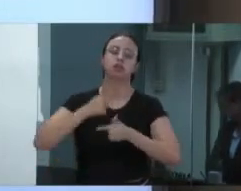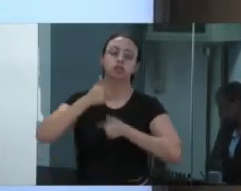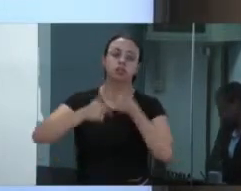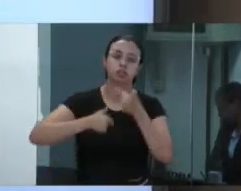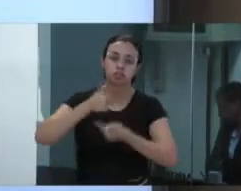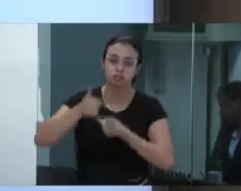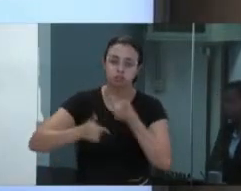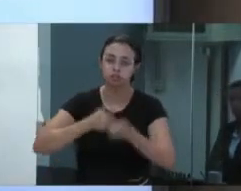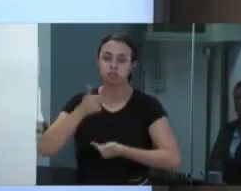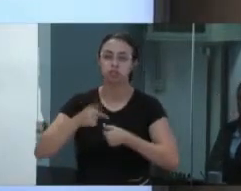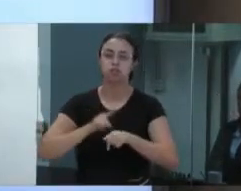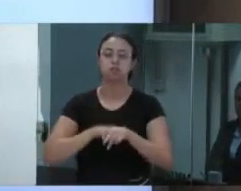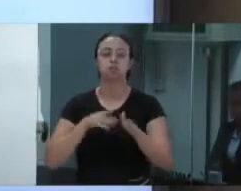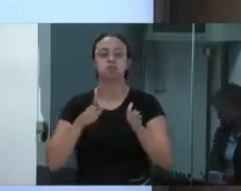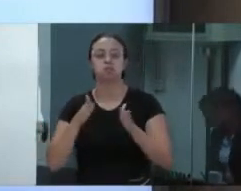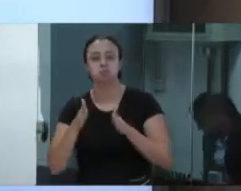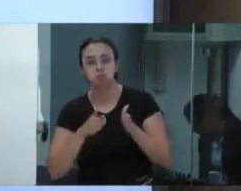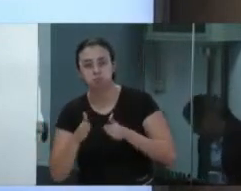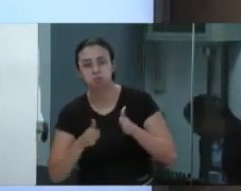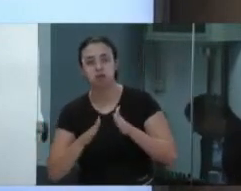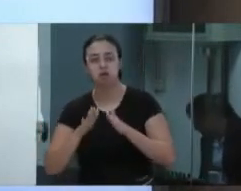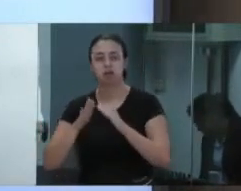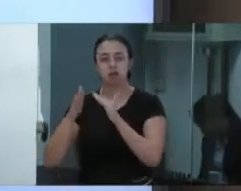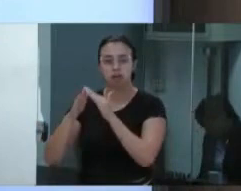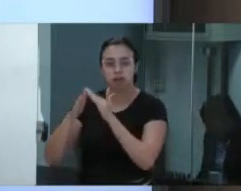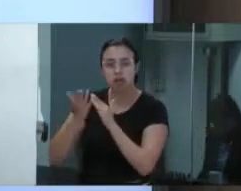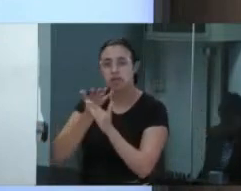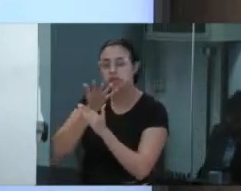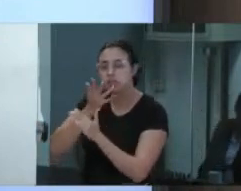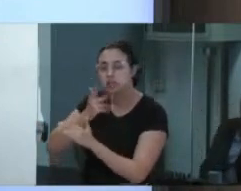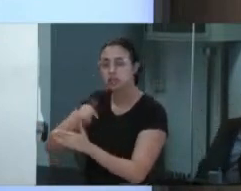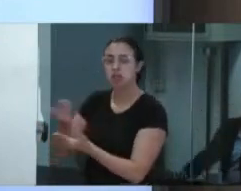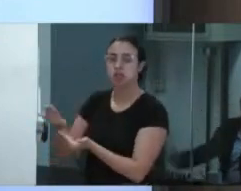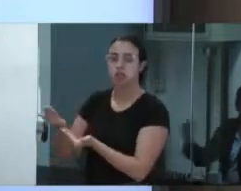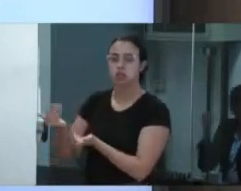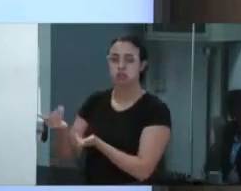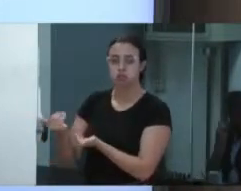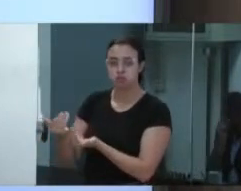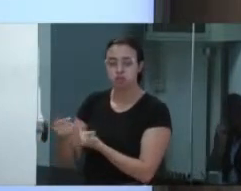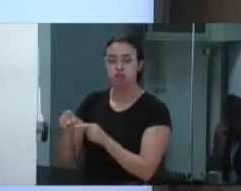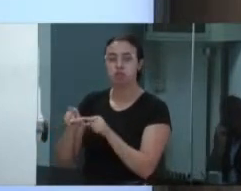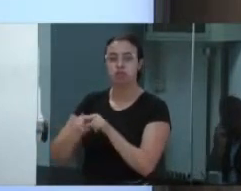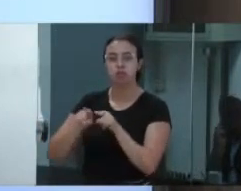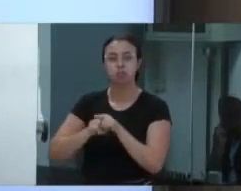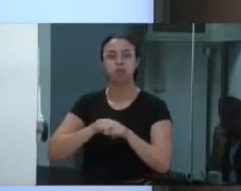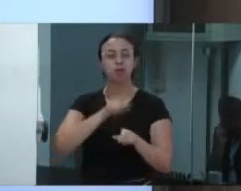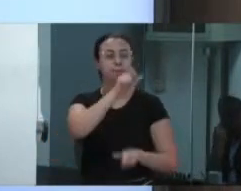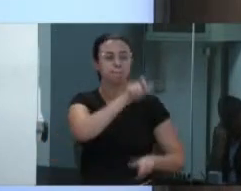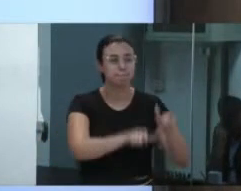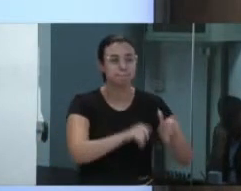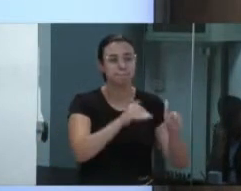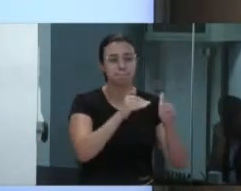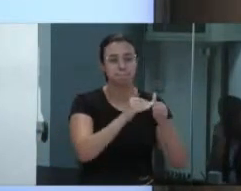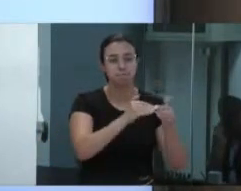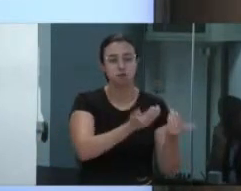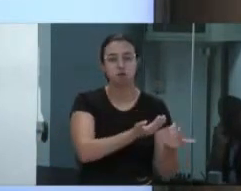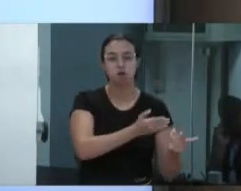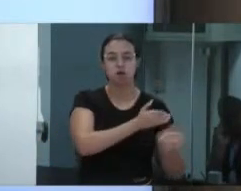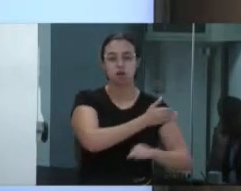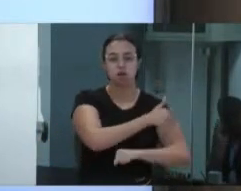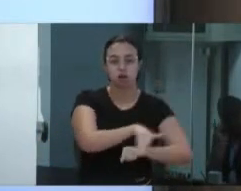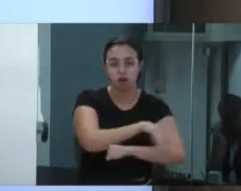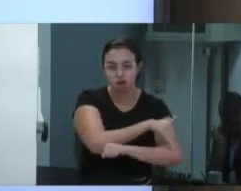serviços no serviço de convivência, nos abrigos de criança e adolescente, nos acolhimentos pop-rua, família acolhedora,